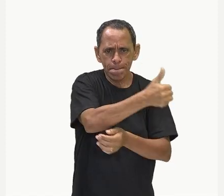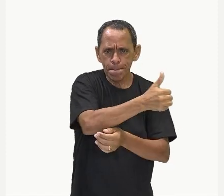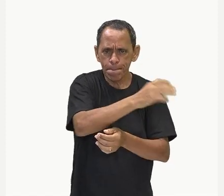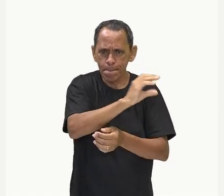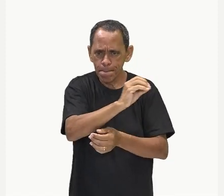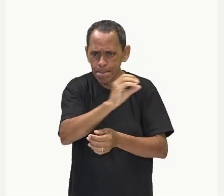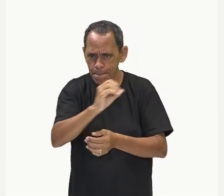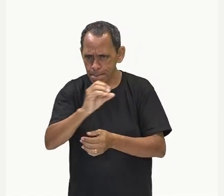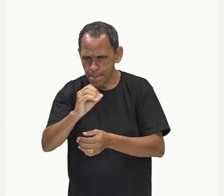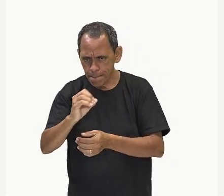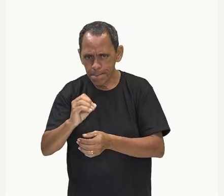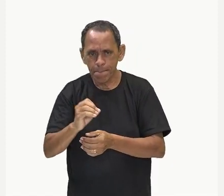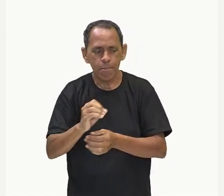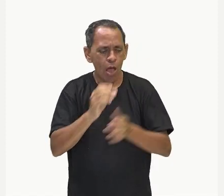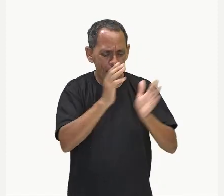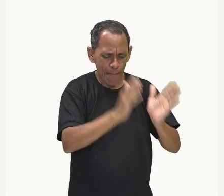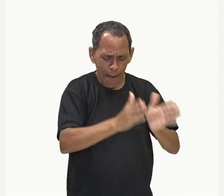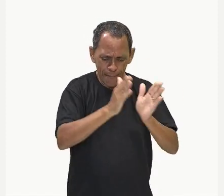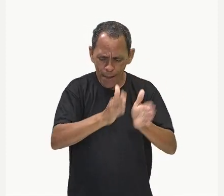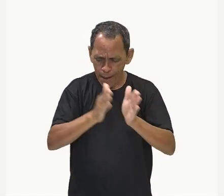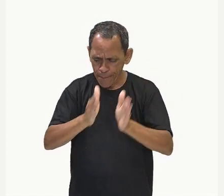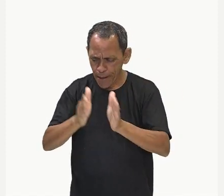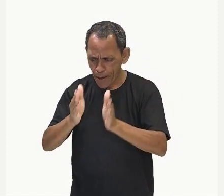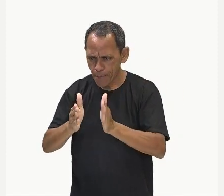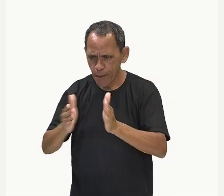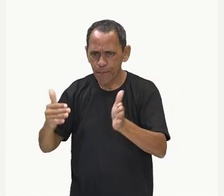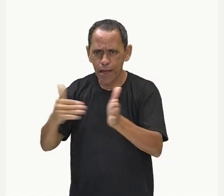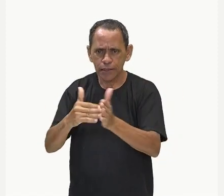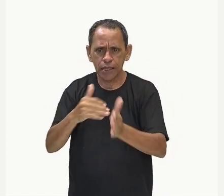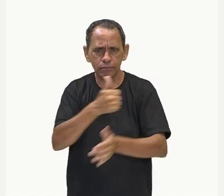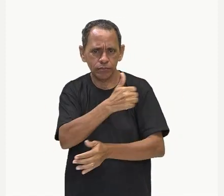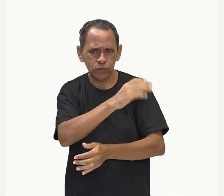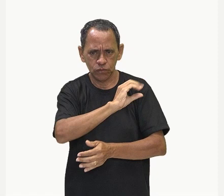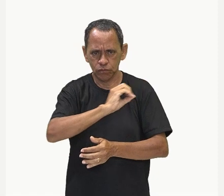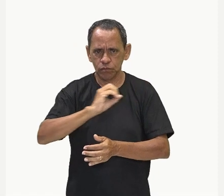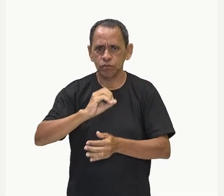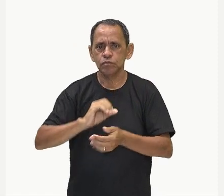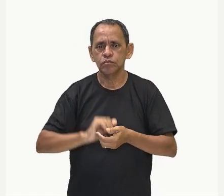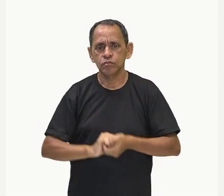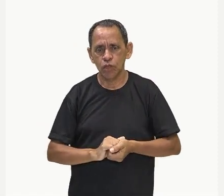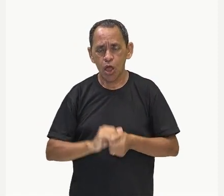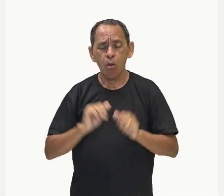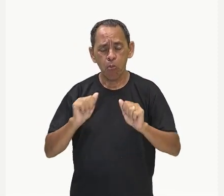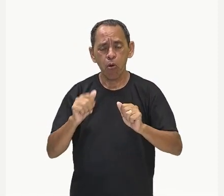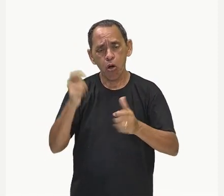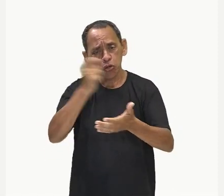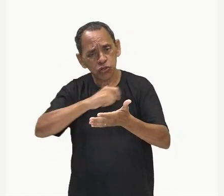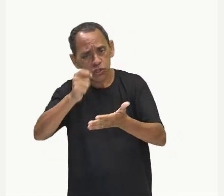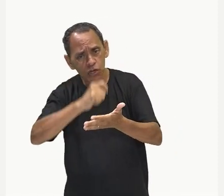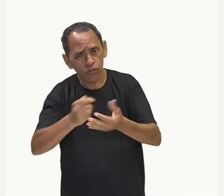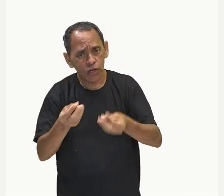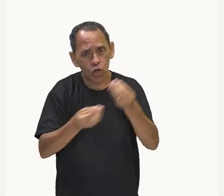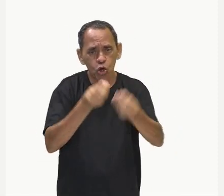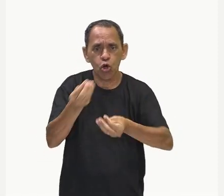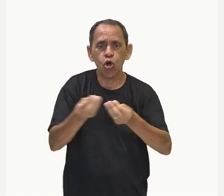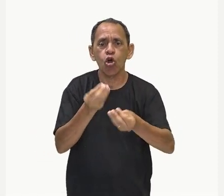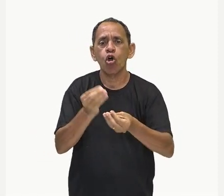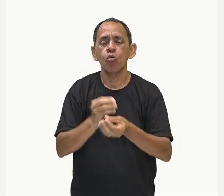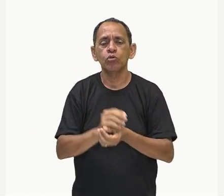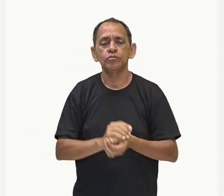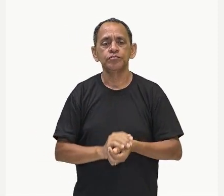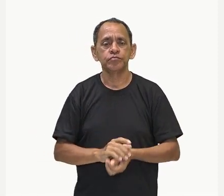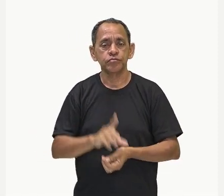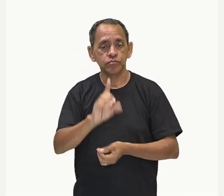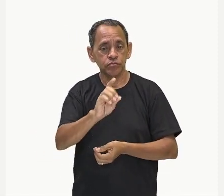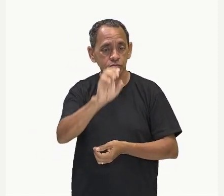como vimos, tá? O 1000 ele pode ser escrito na forma 10